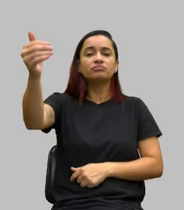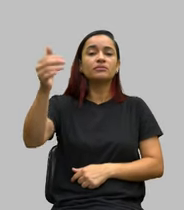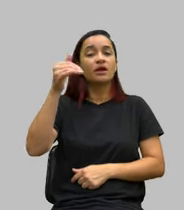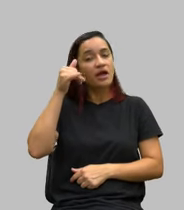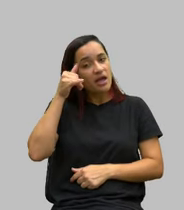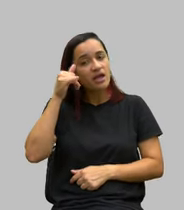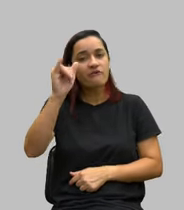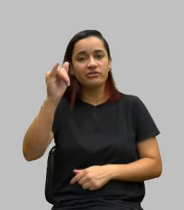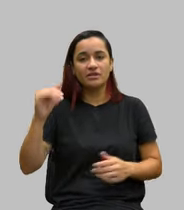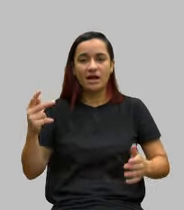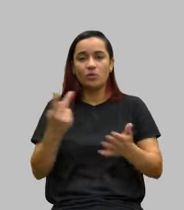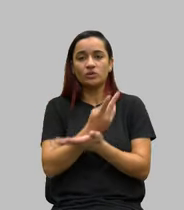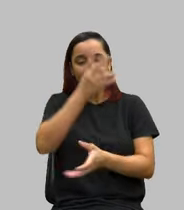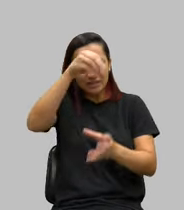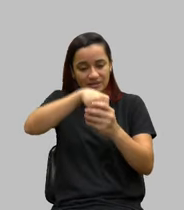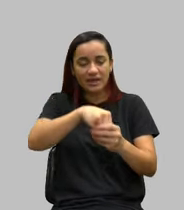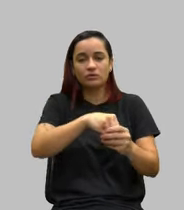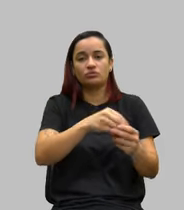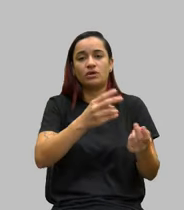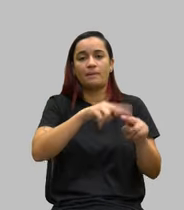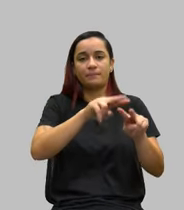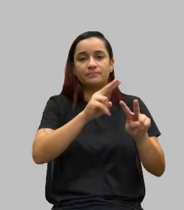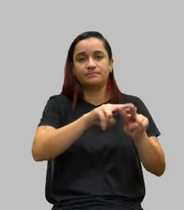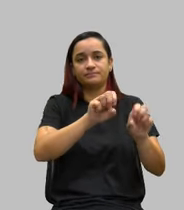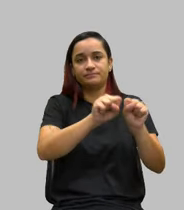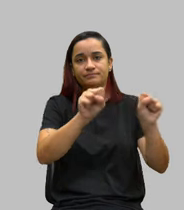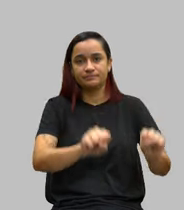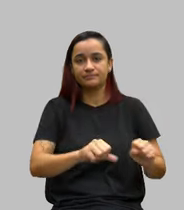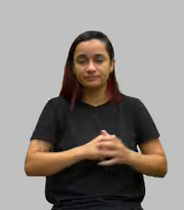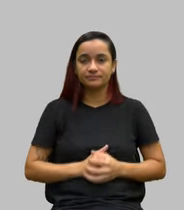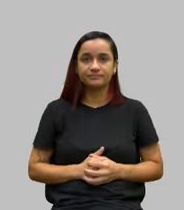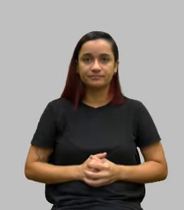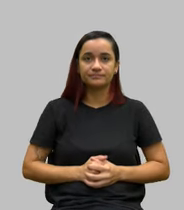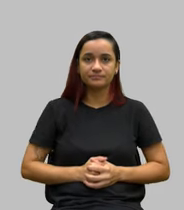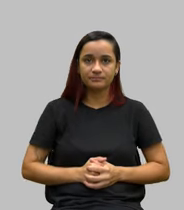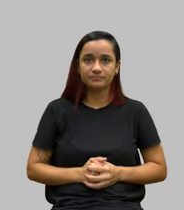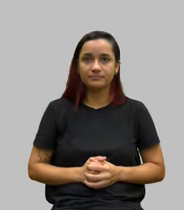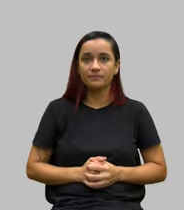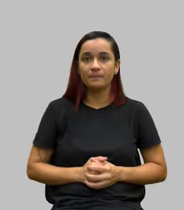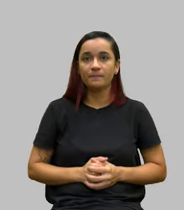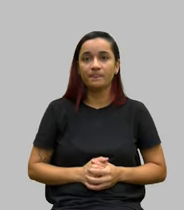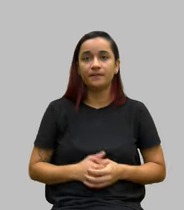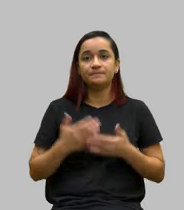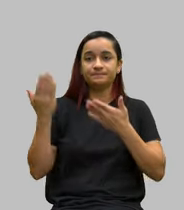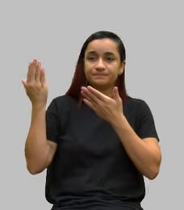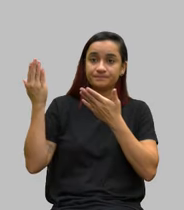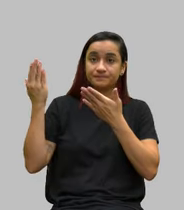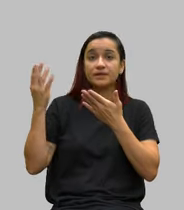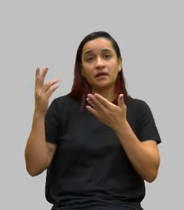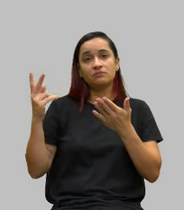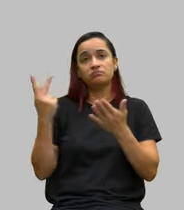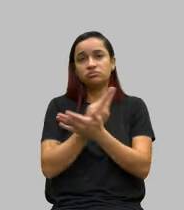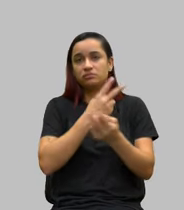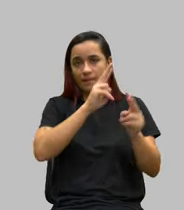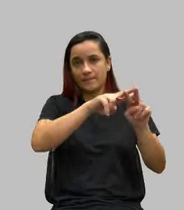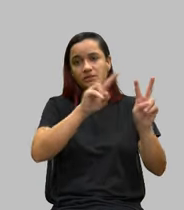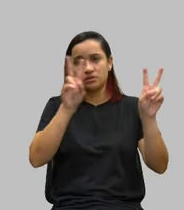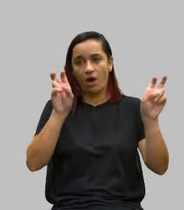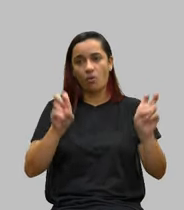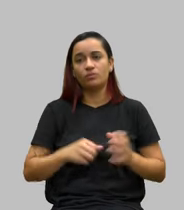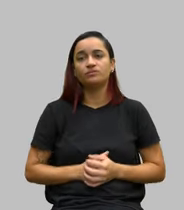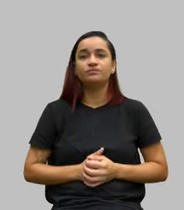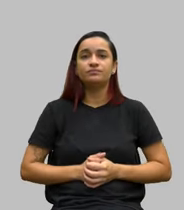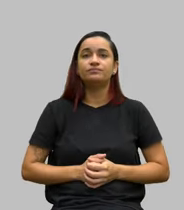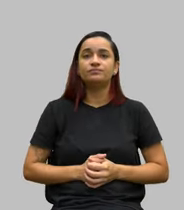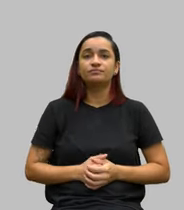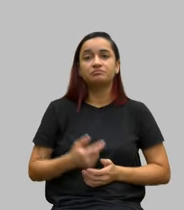consumido dentro das unidades Esses foram né os nossos eventos prisionais Esse